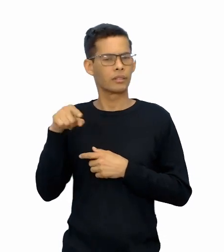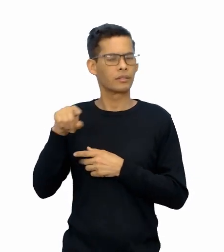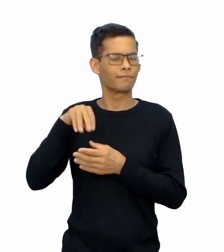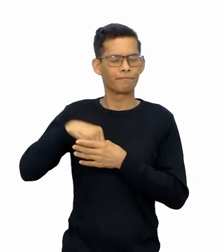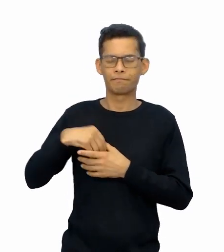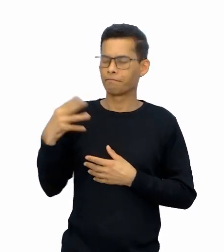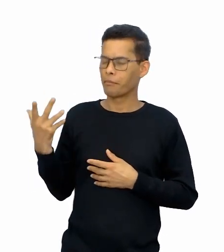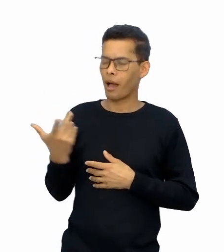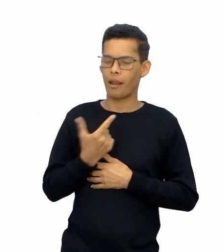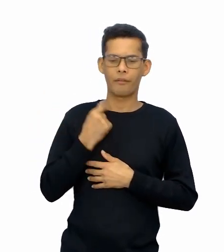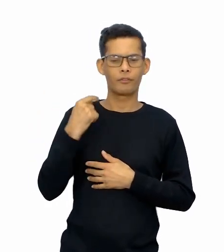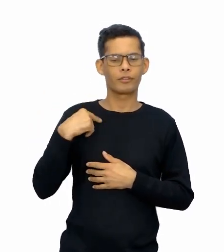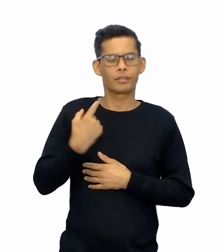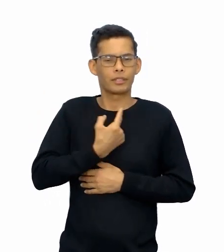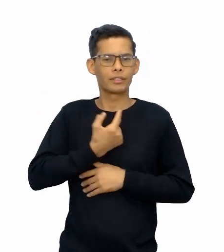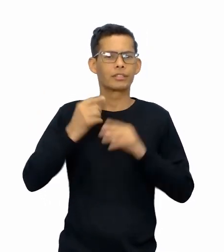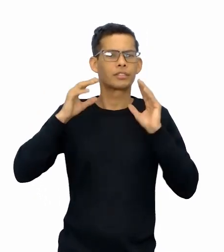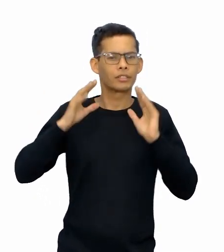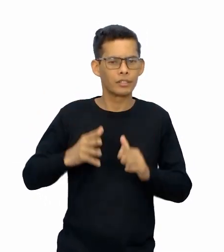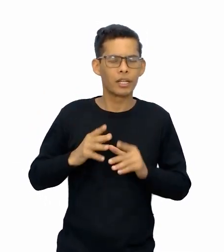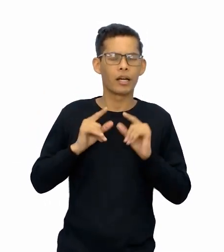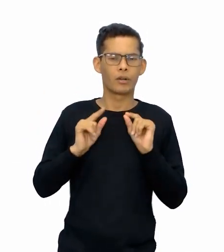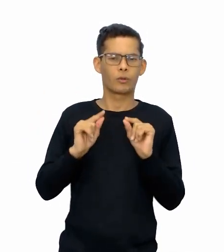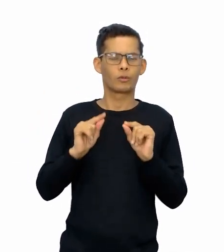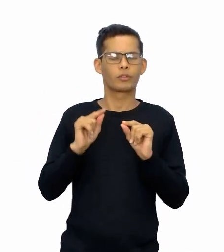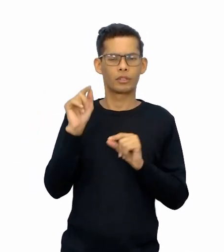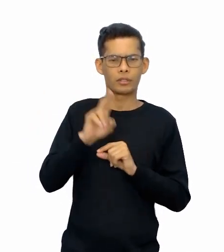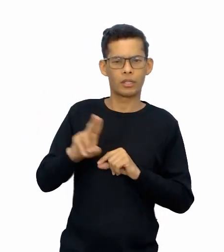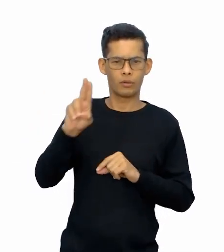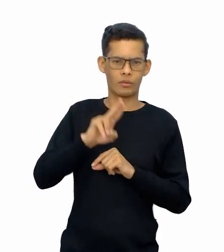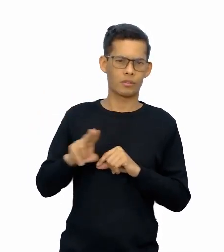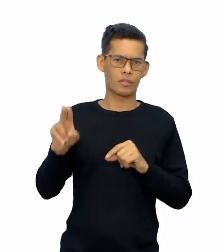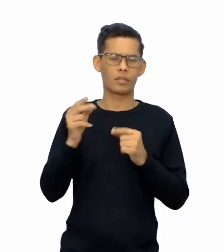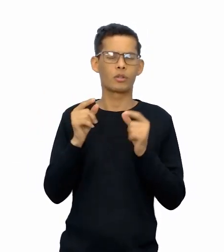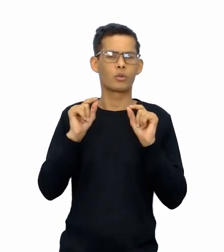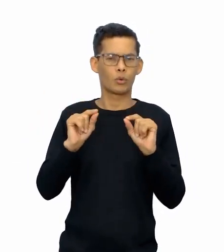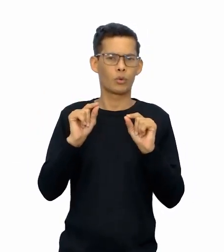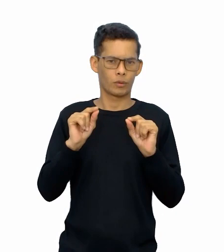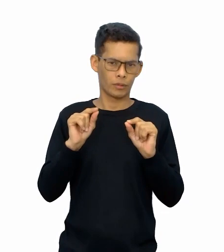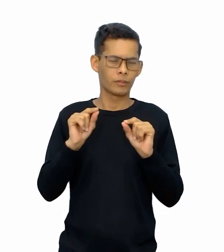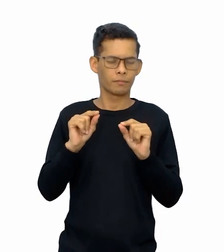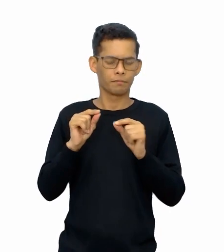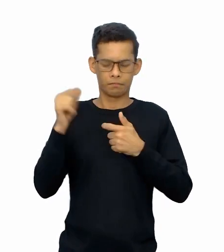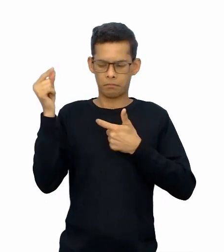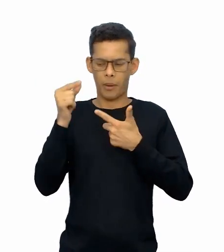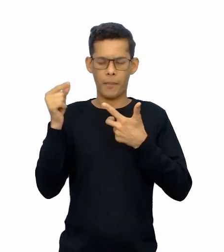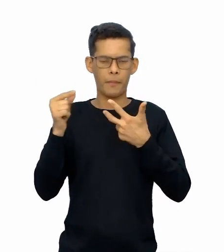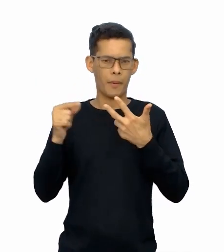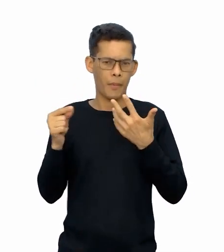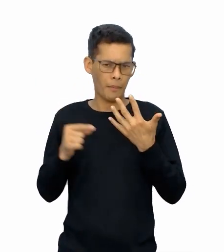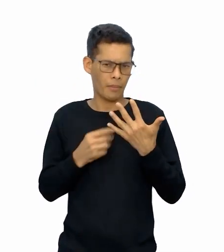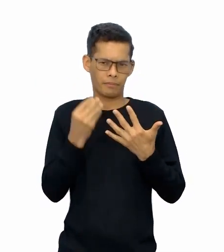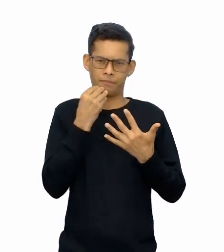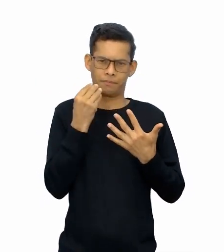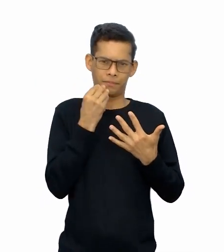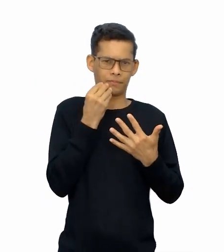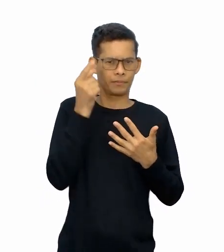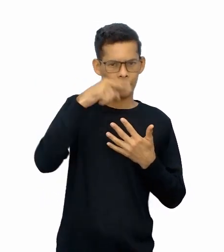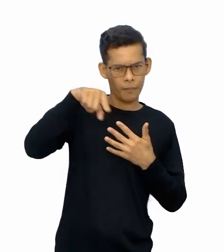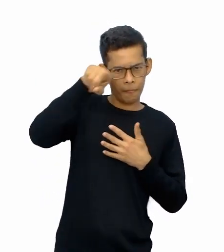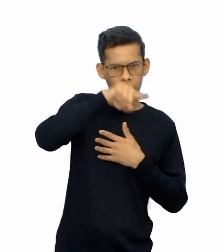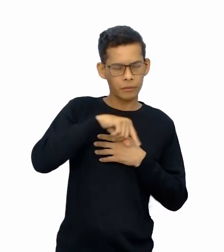e nós já estamos usando, inclusive, várias possibilidades que